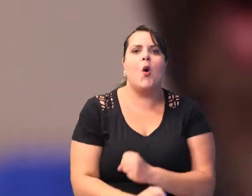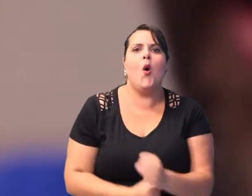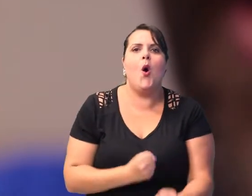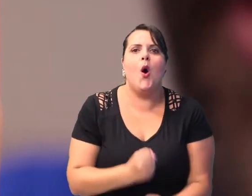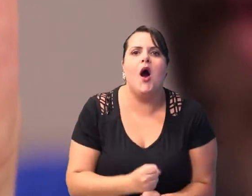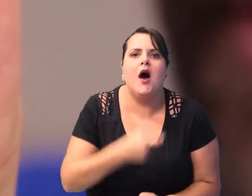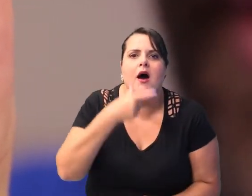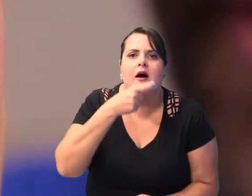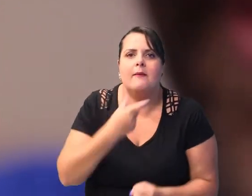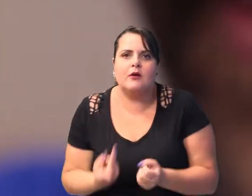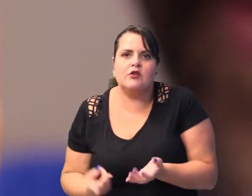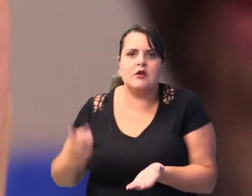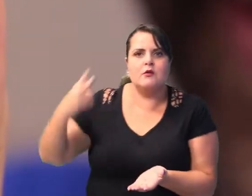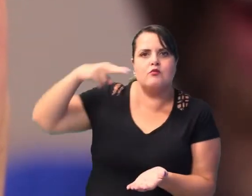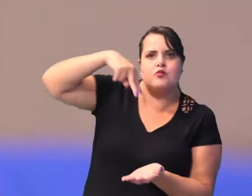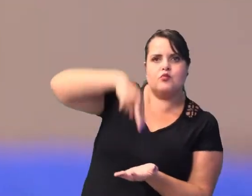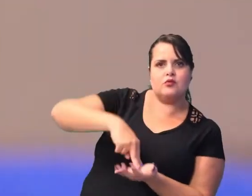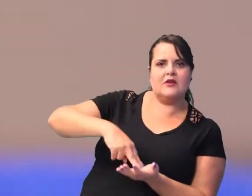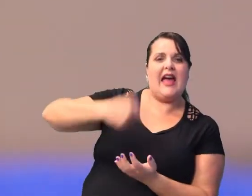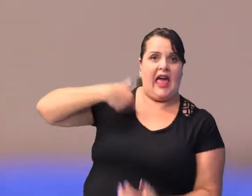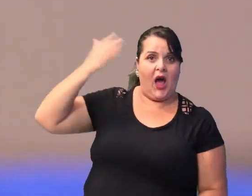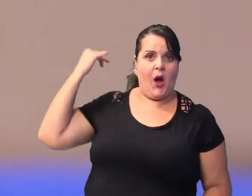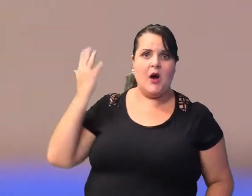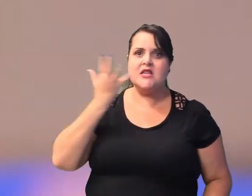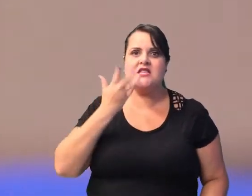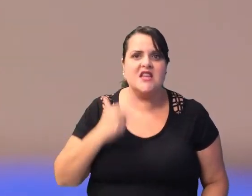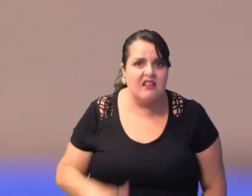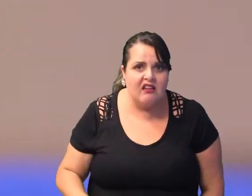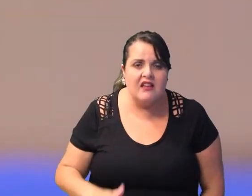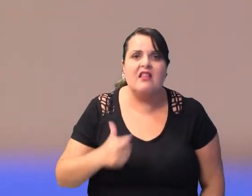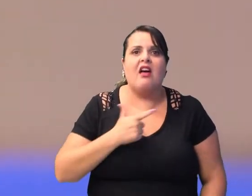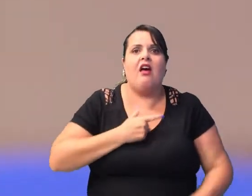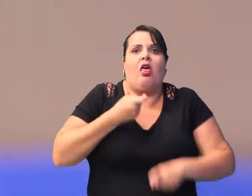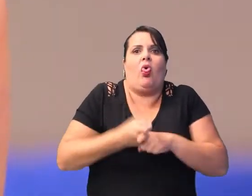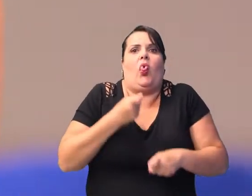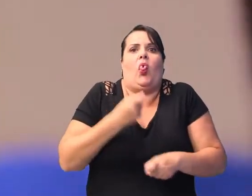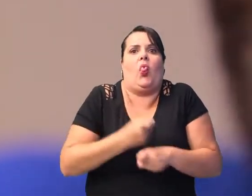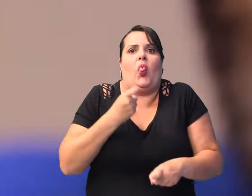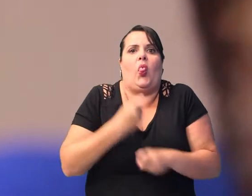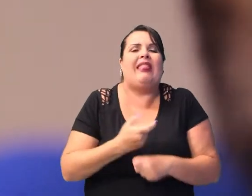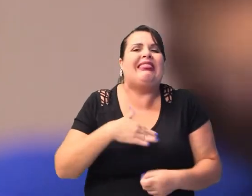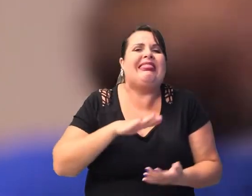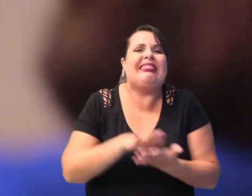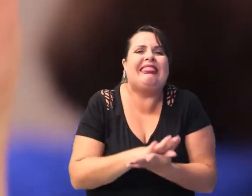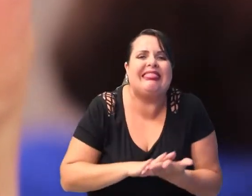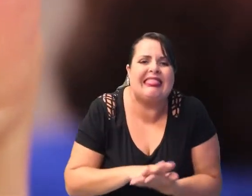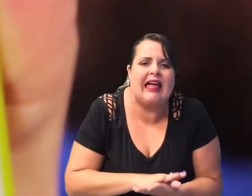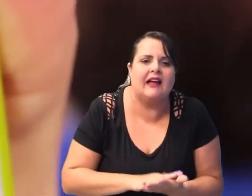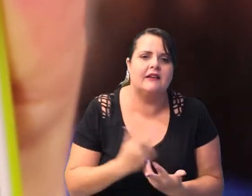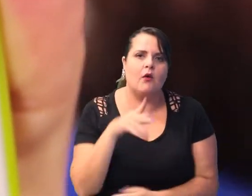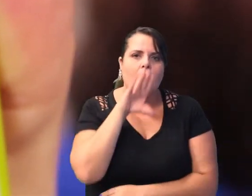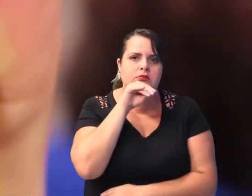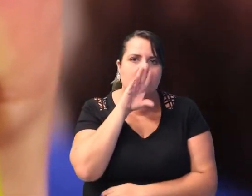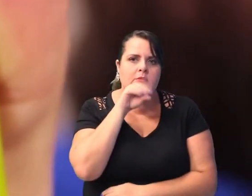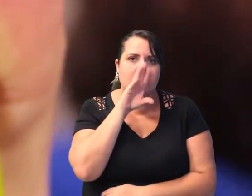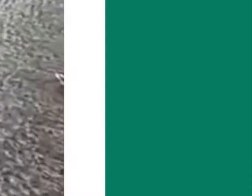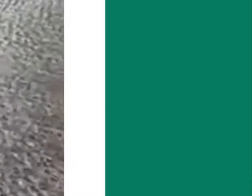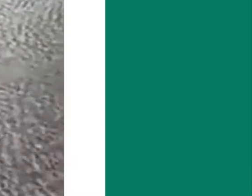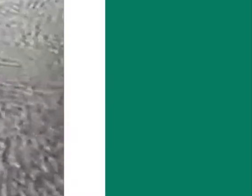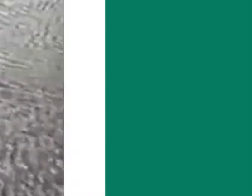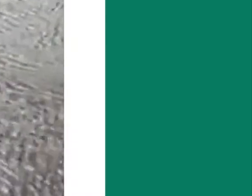um ano para conseguir fazer isso eu era muito pata quando era criança eu não dava estrelinha não fazia nada mas eu sou eu só papo